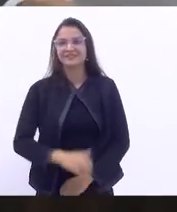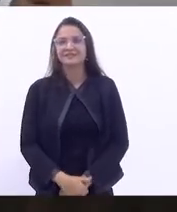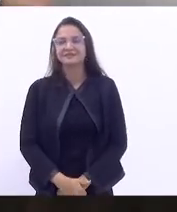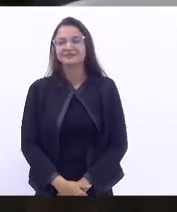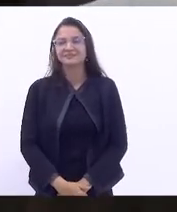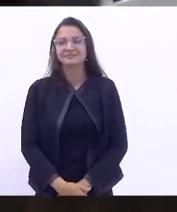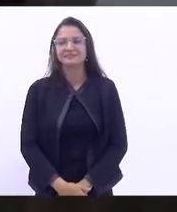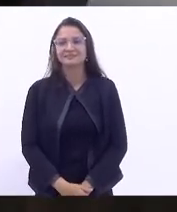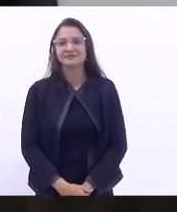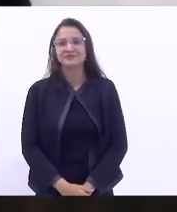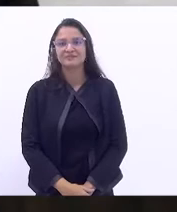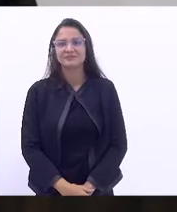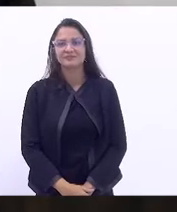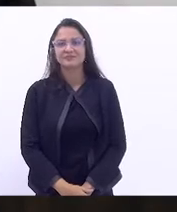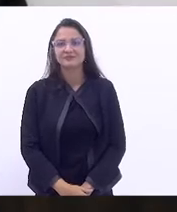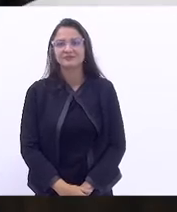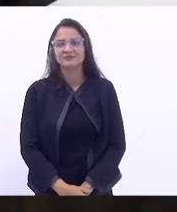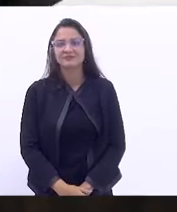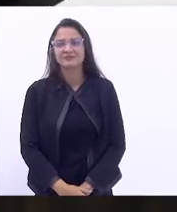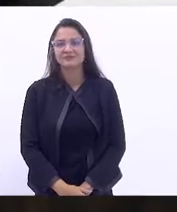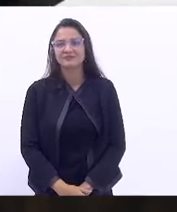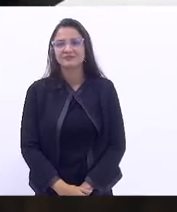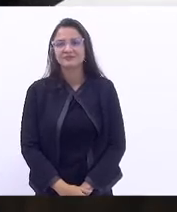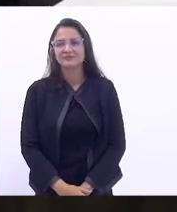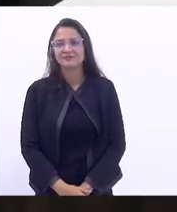Deputada Lucinha.